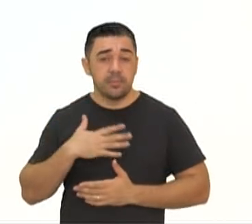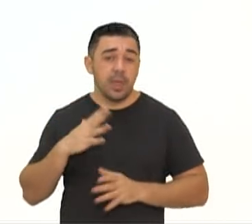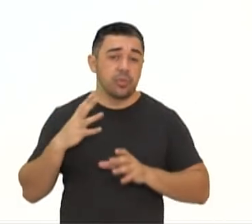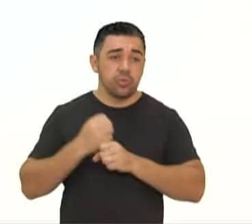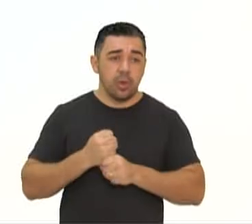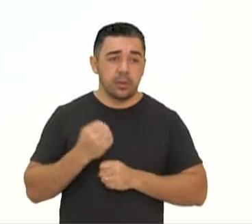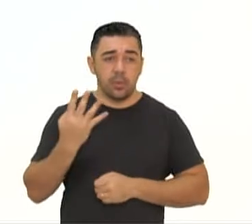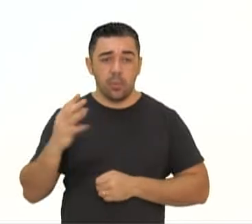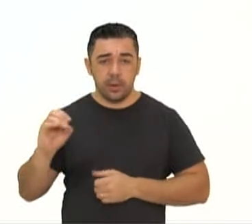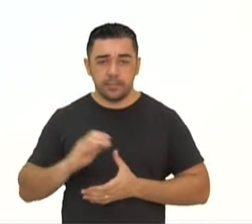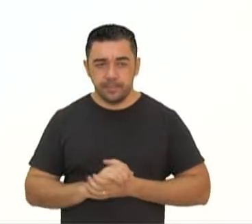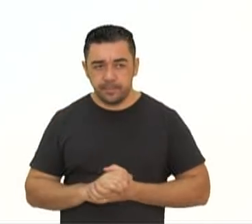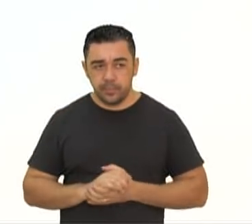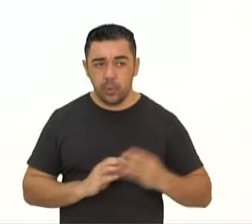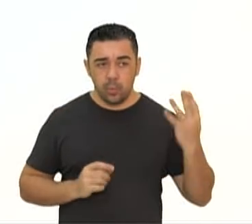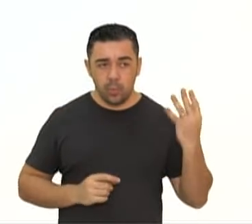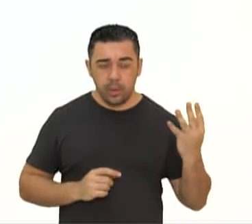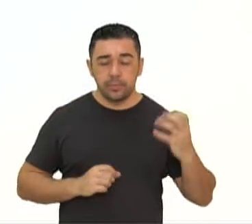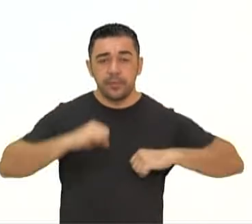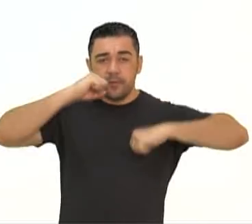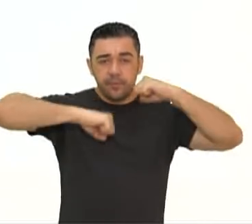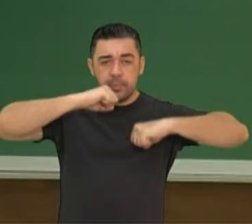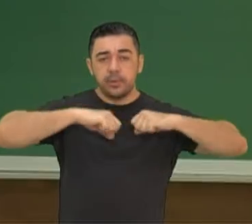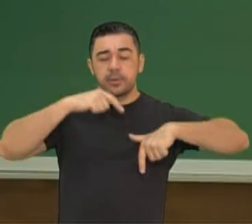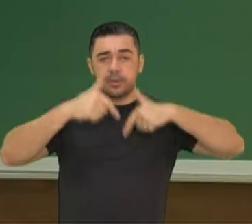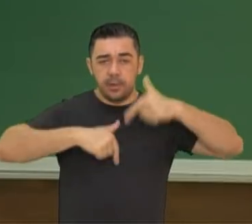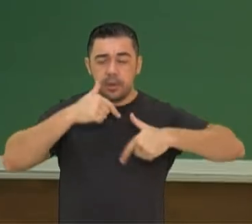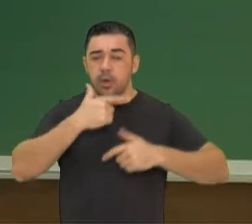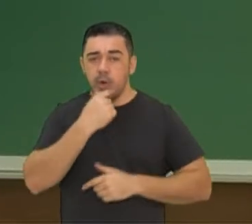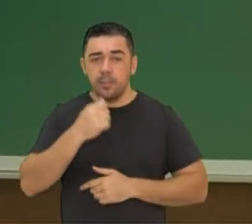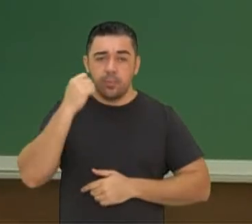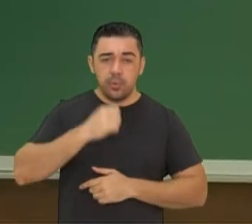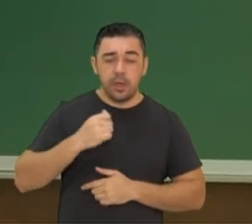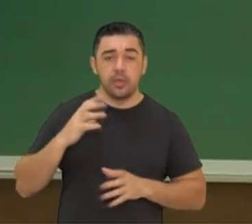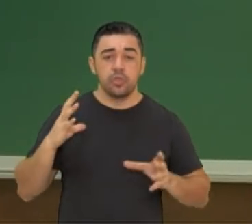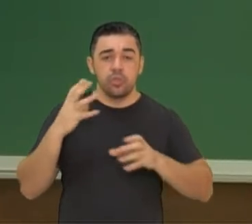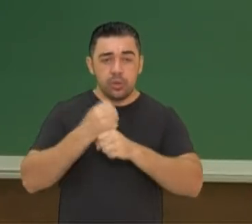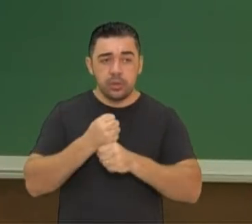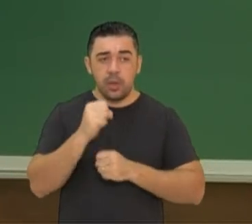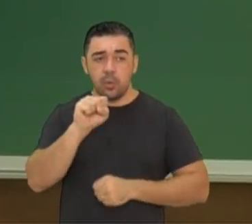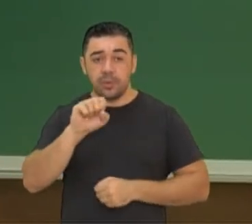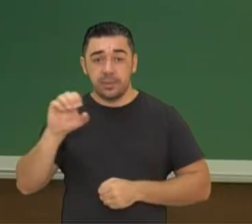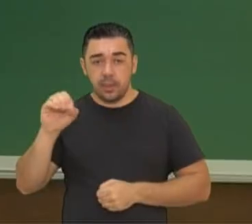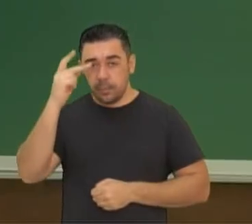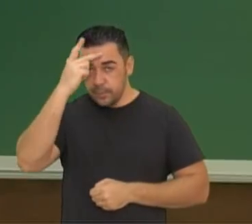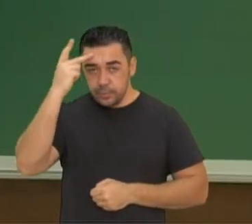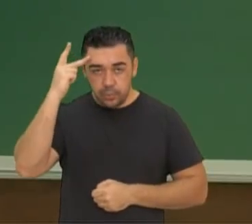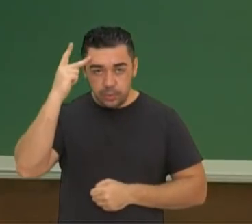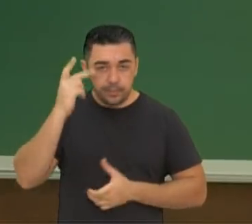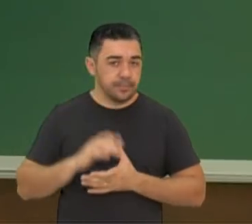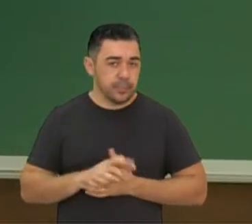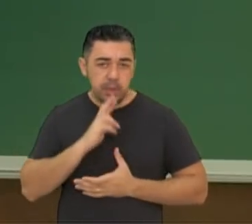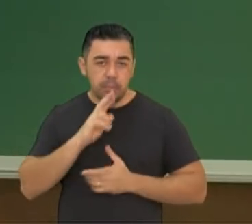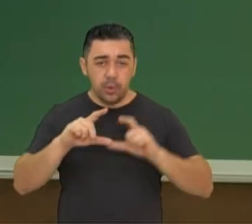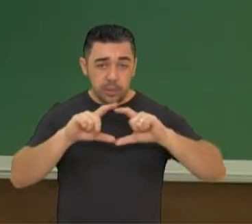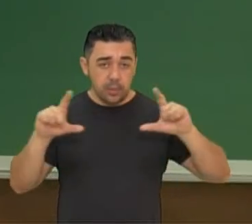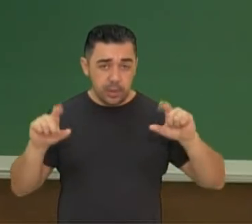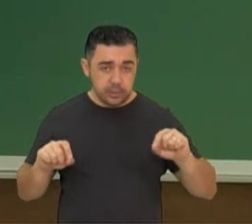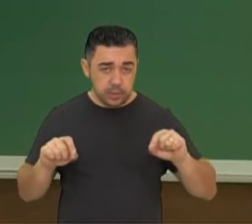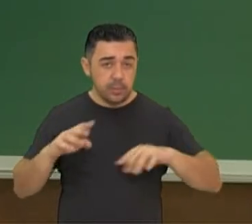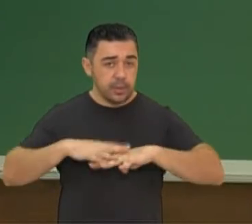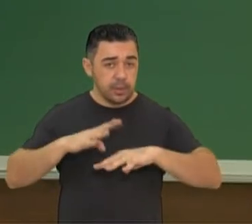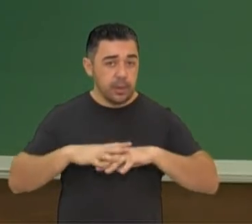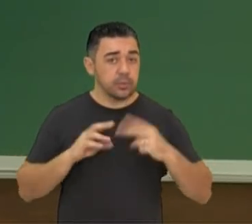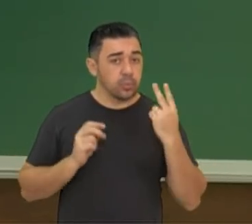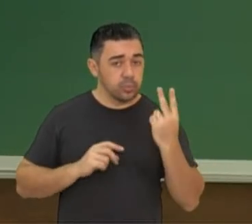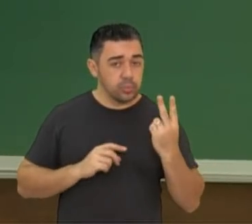número 4, em uma fábrica trabalham homens e mulheres num total de 80 funcionários. Então, represente as situações usando uma sentença matemática com